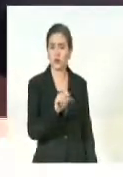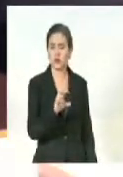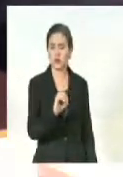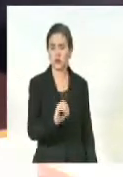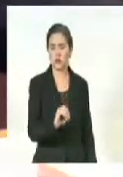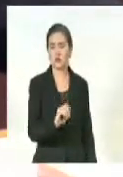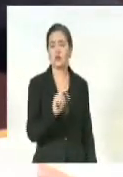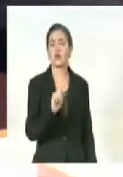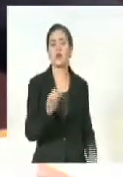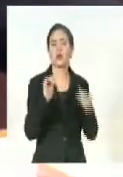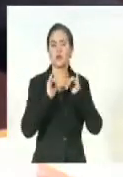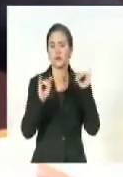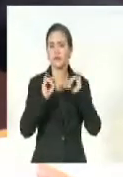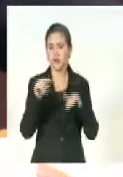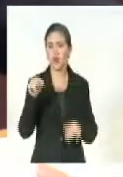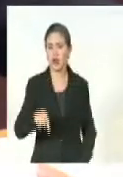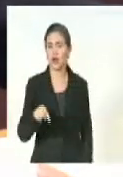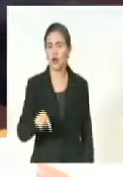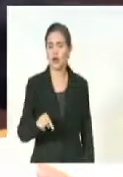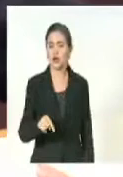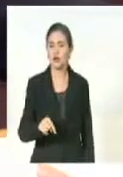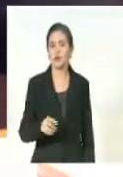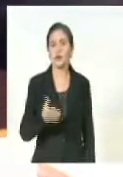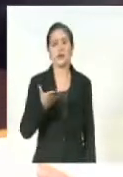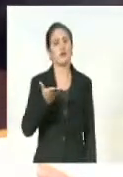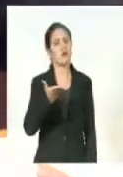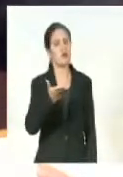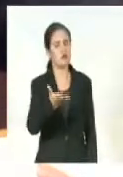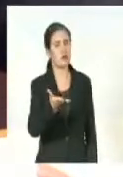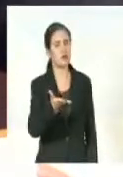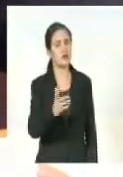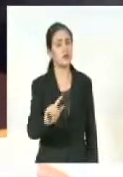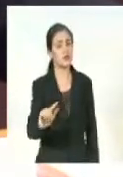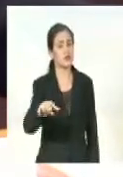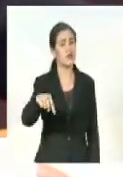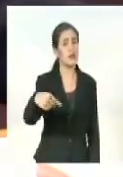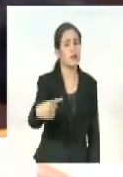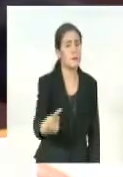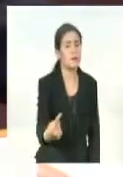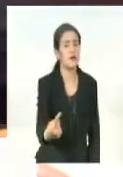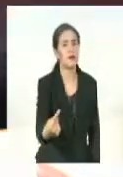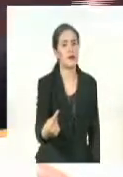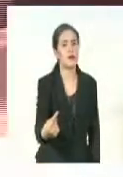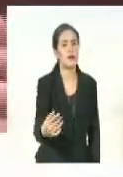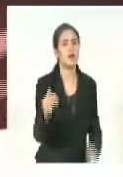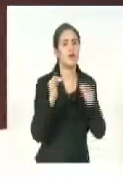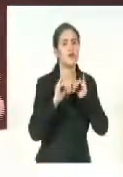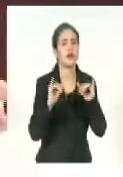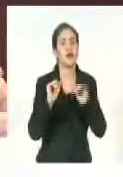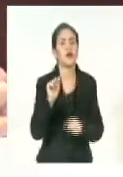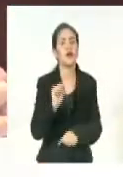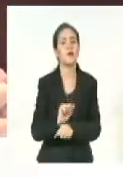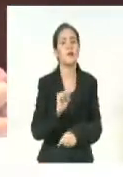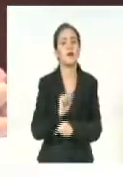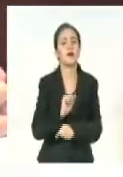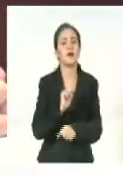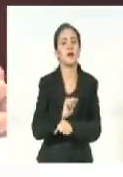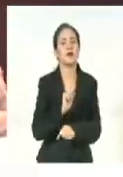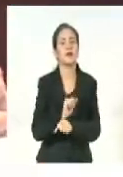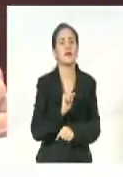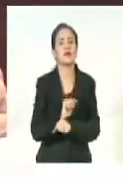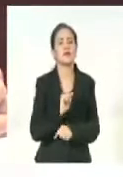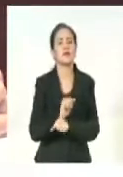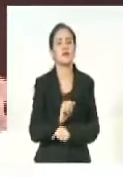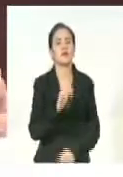casa, o senhor disse logo em seguida que está esperando o parecer do Tribunal de Contas do